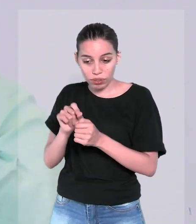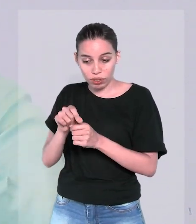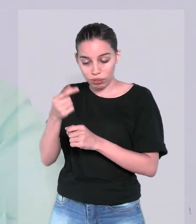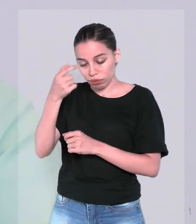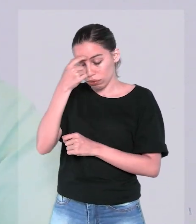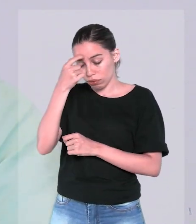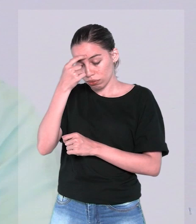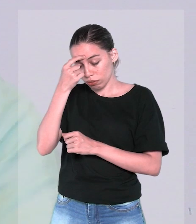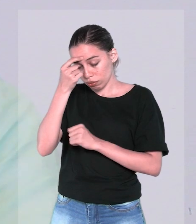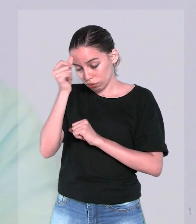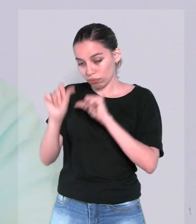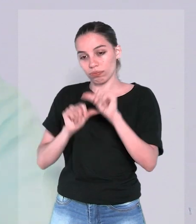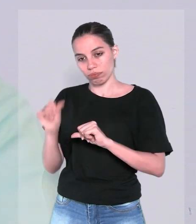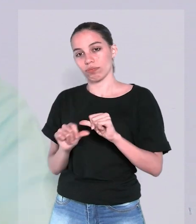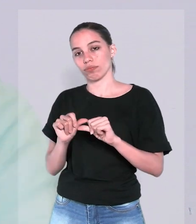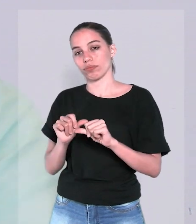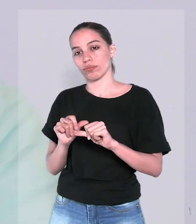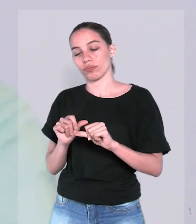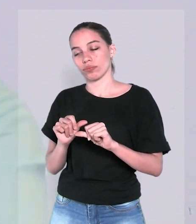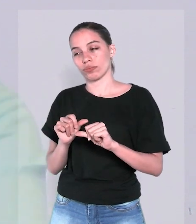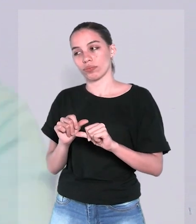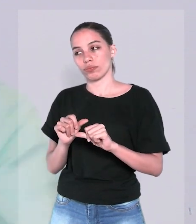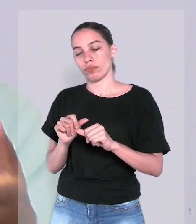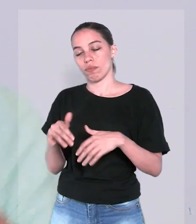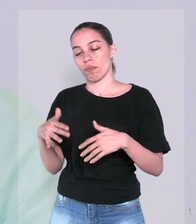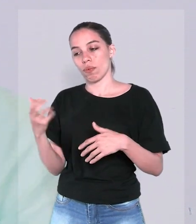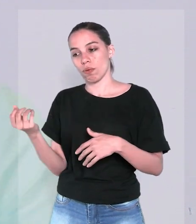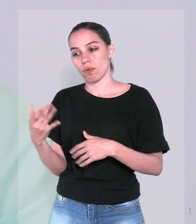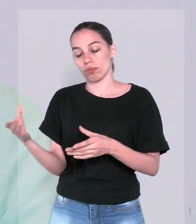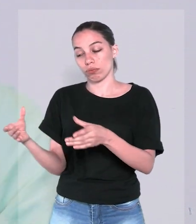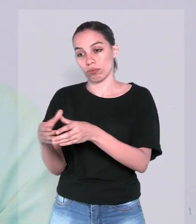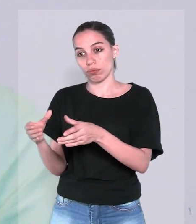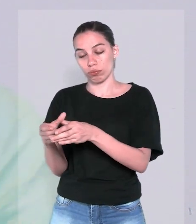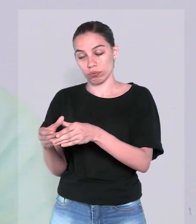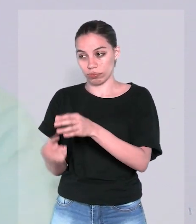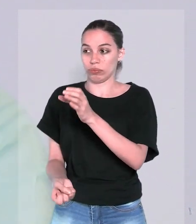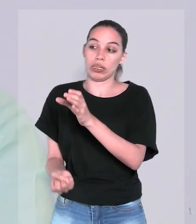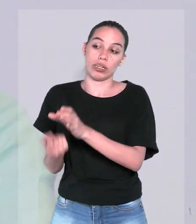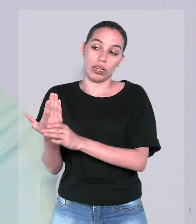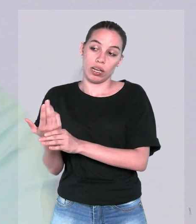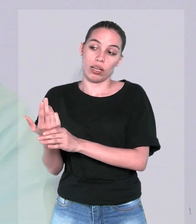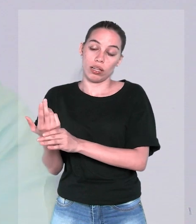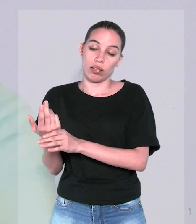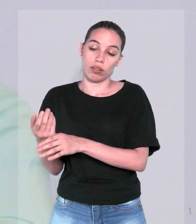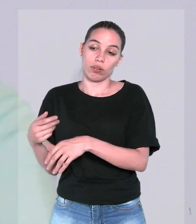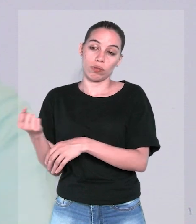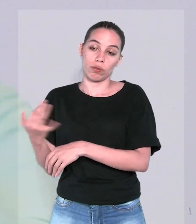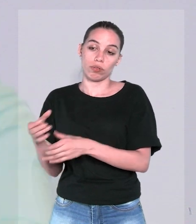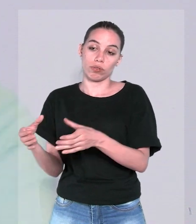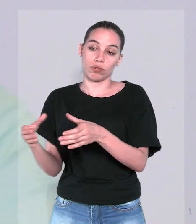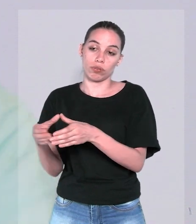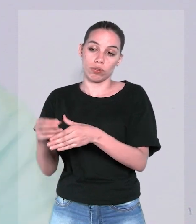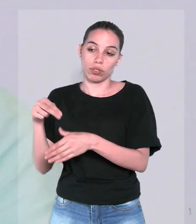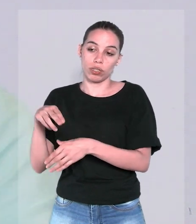histórico, cultural. E como todo processo histórico cultural, a gente tem que analisar, no meu entendimento, como ele se dá. Então, a geração do